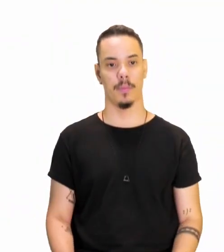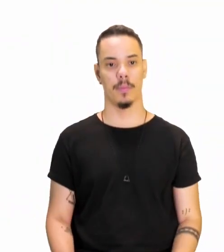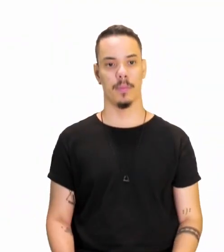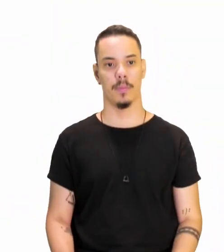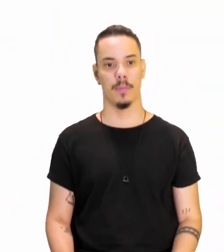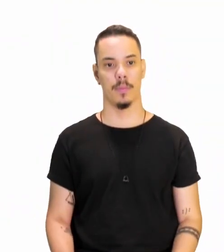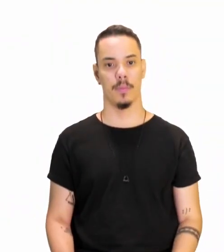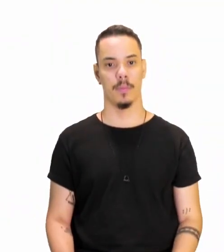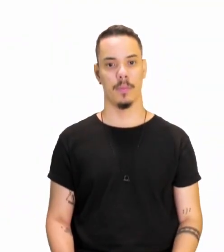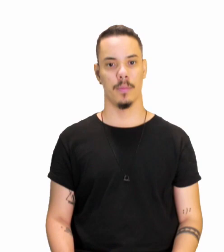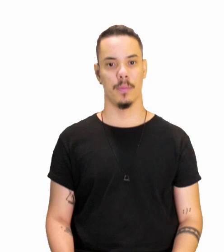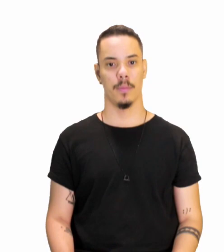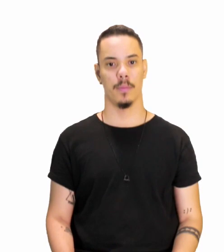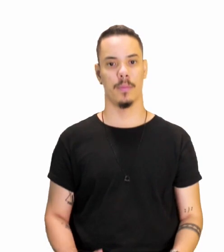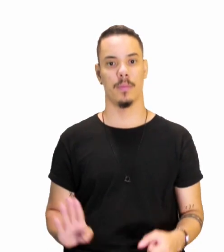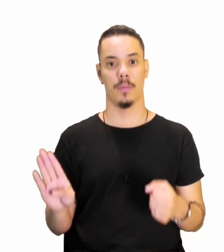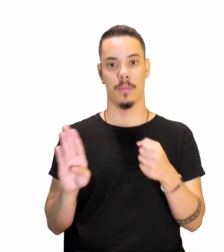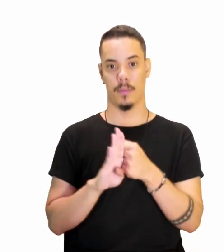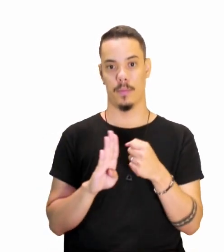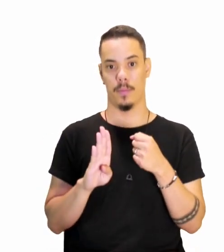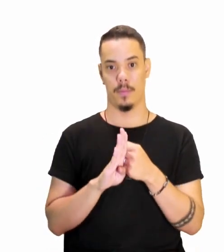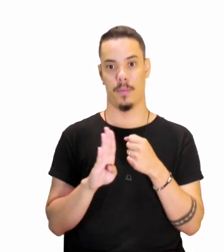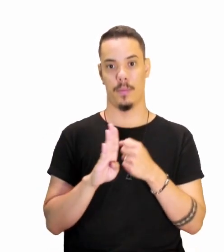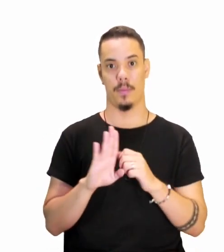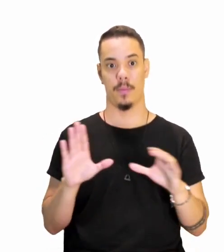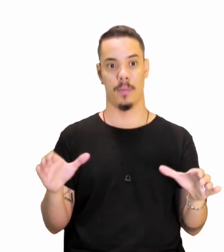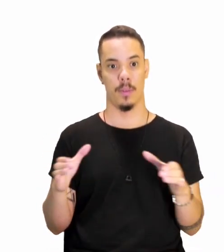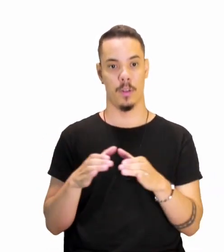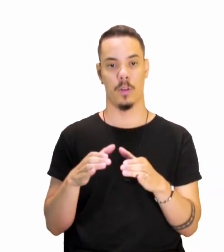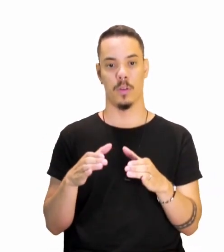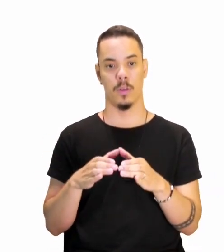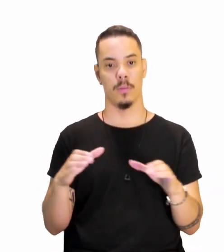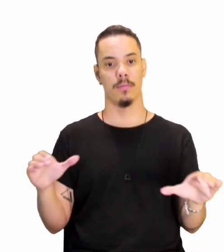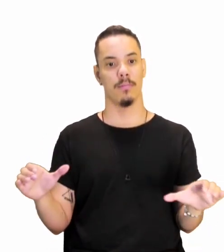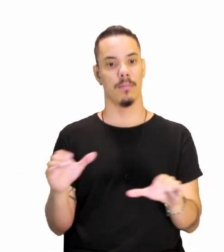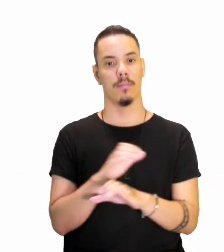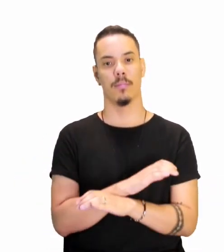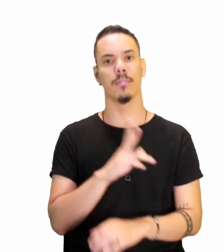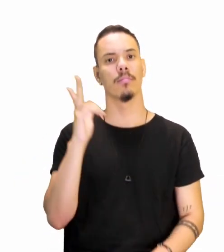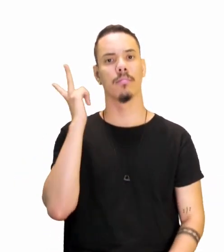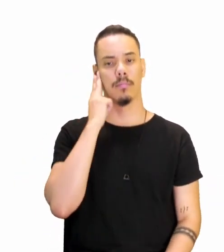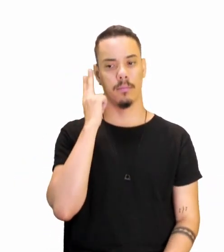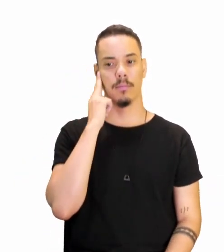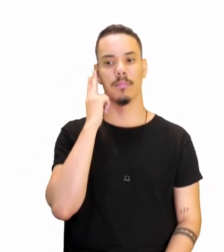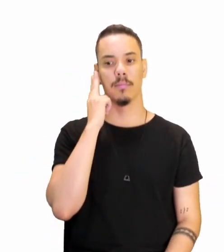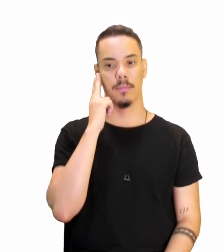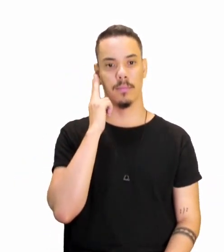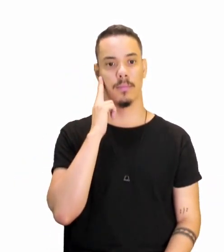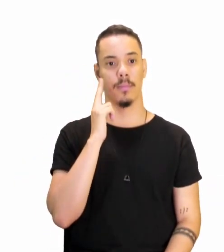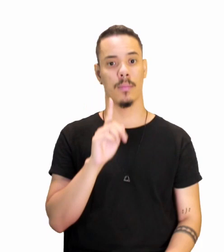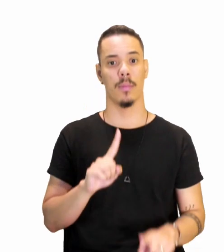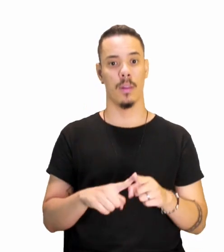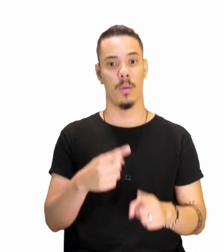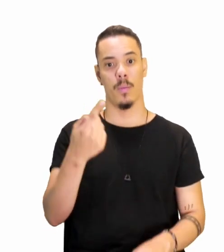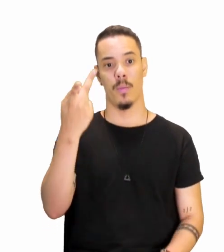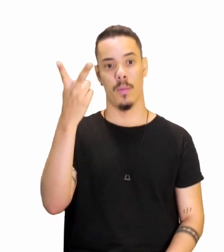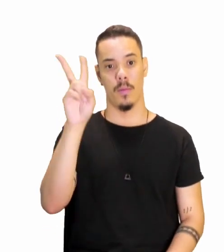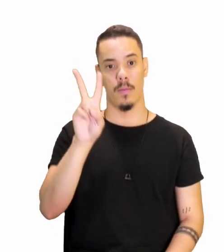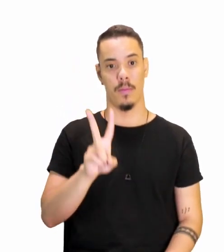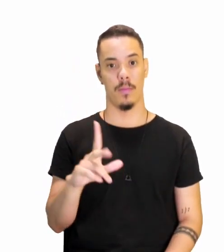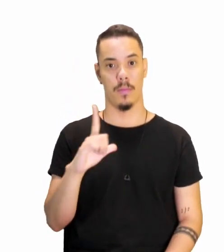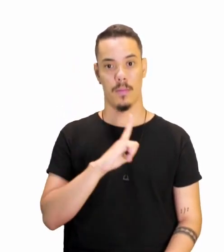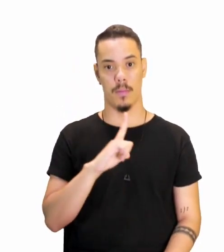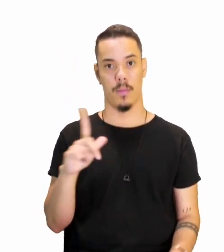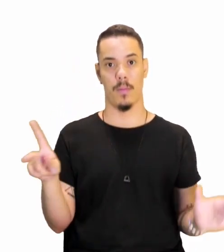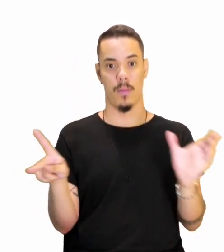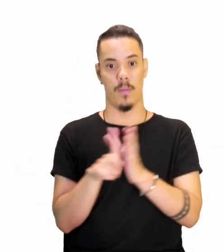nota? Os substantivos coletivos são comuns, uma vez que designam